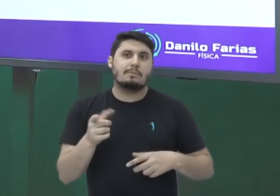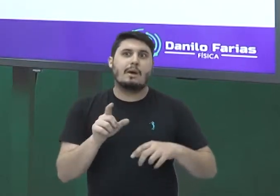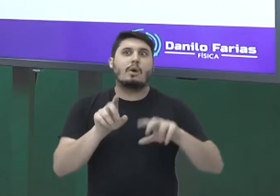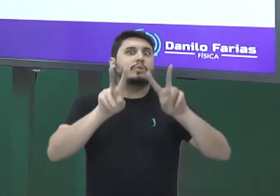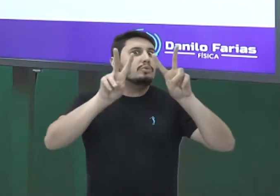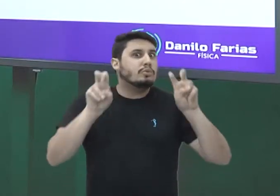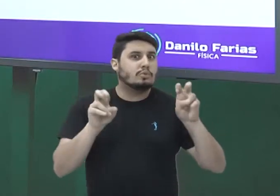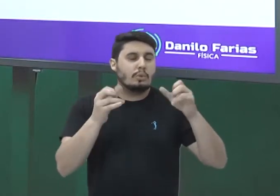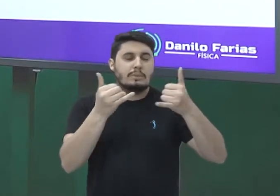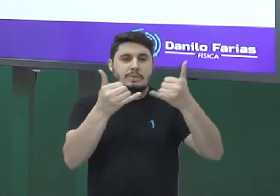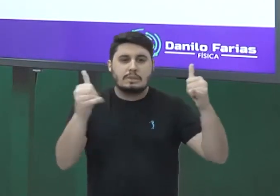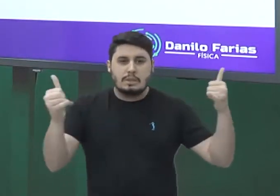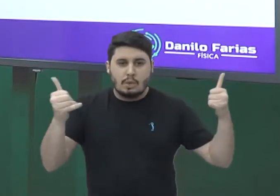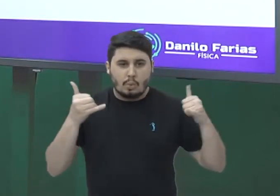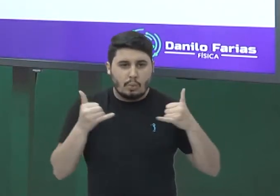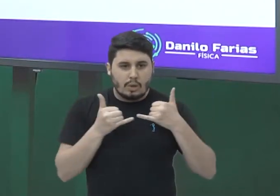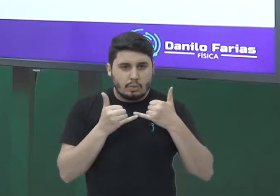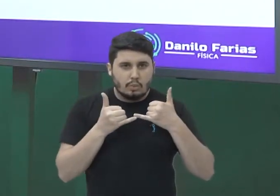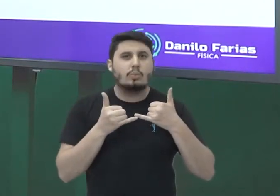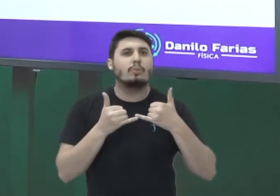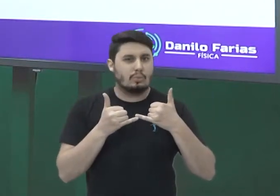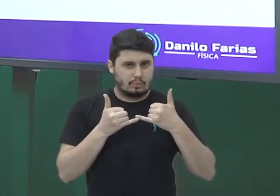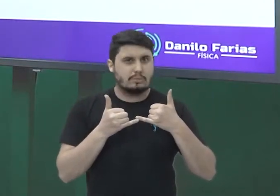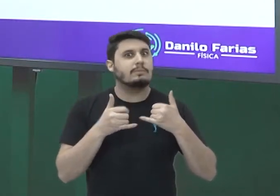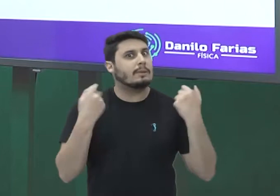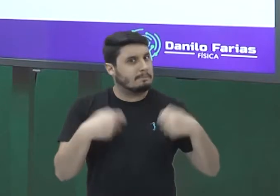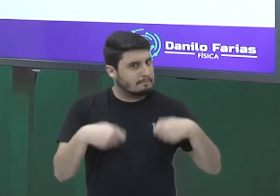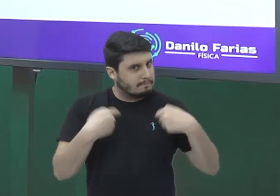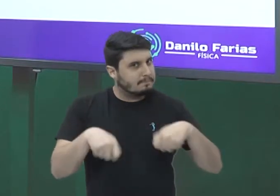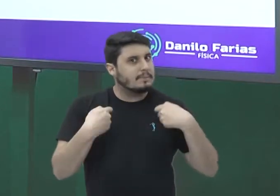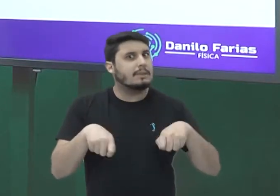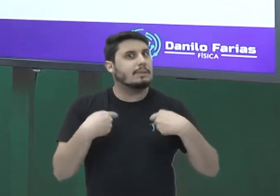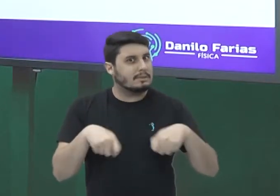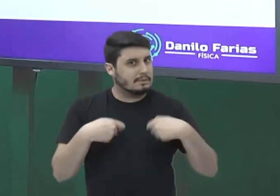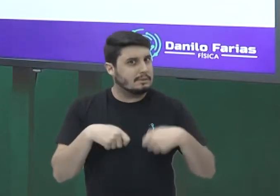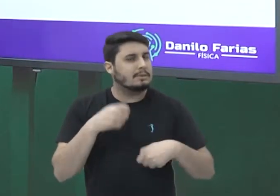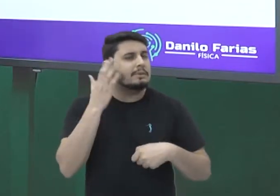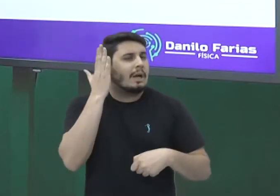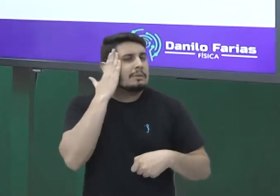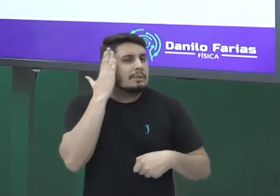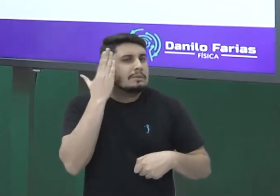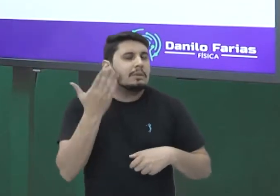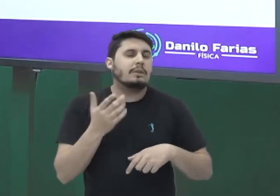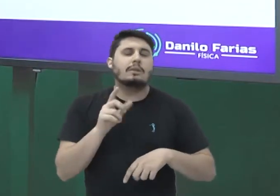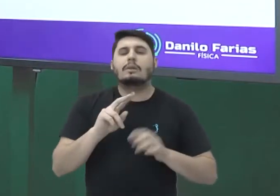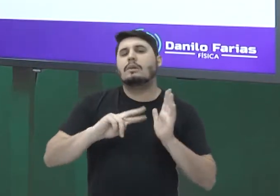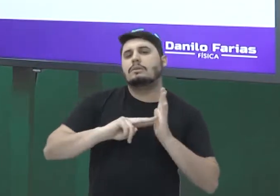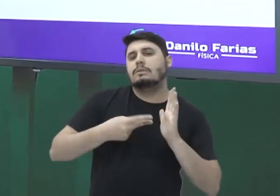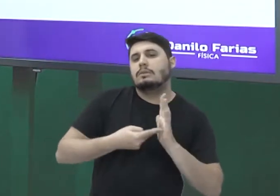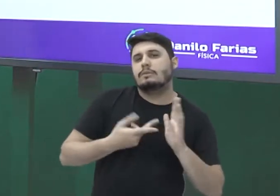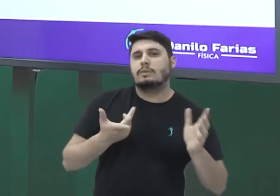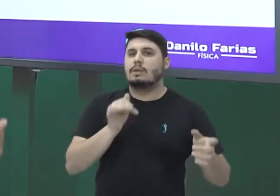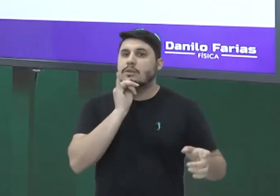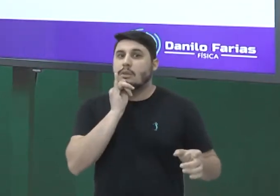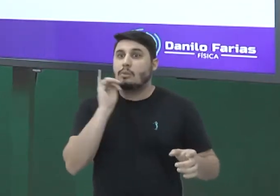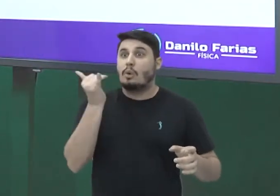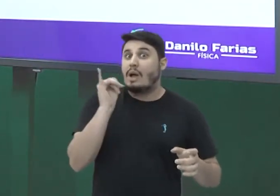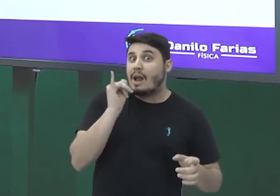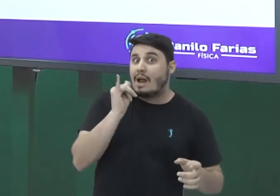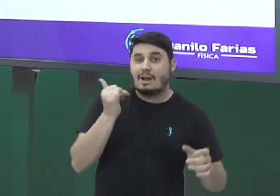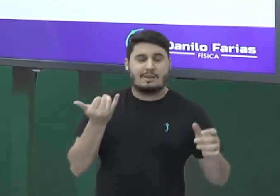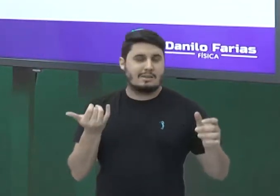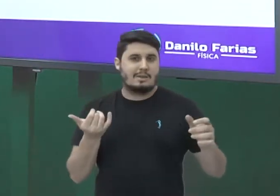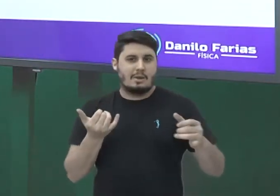circuitos elétricos. Então a gente tem que trabalhar a parte de circuitos elétricos, onde iremos falar de carga elétrica,